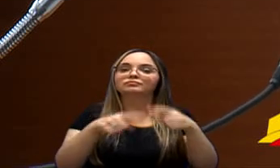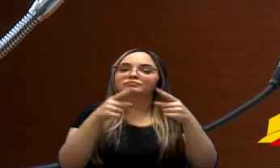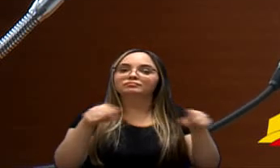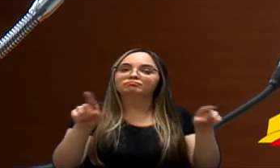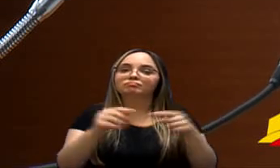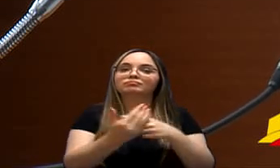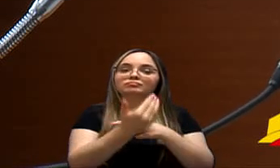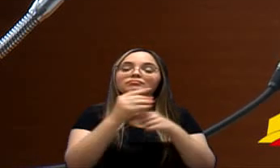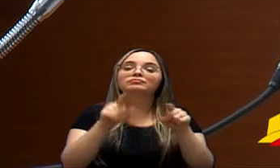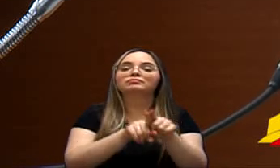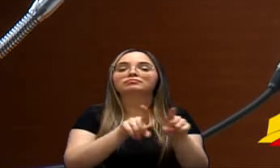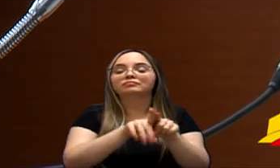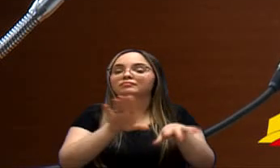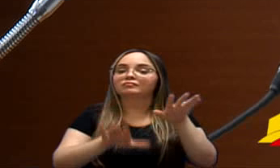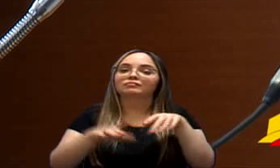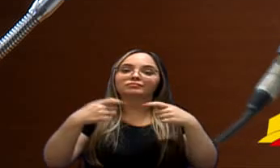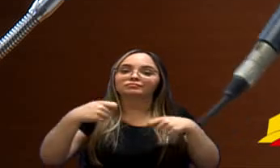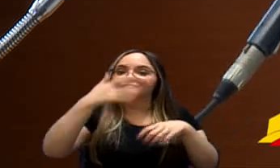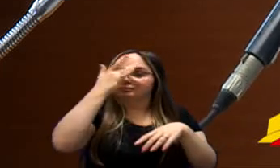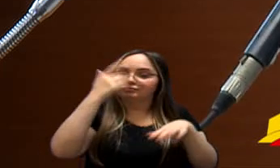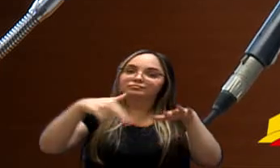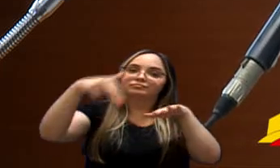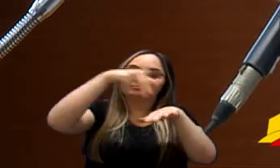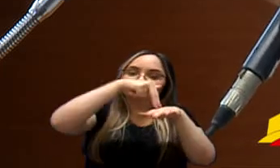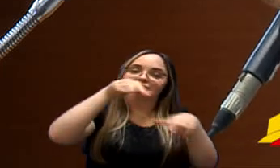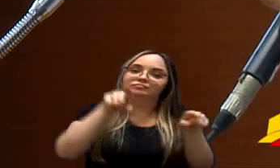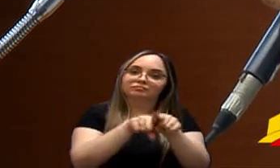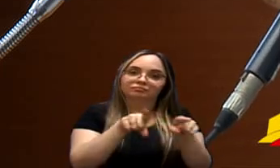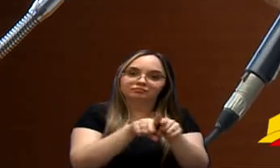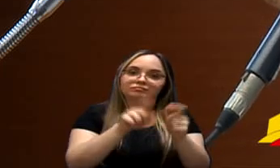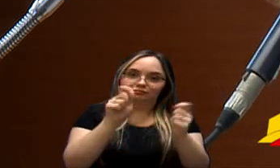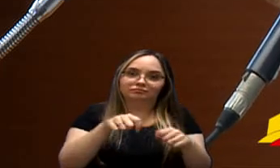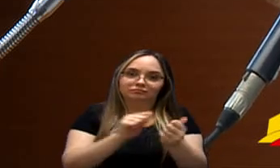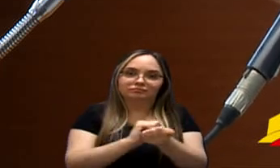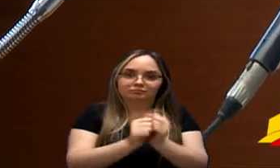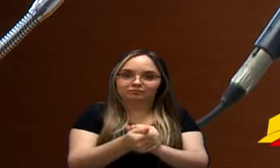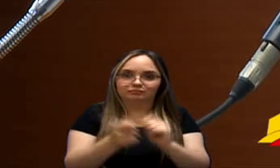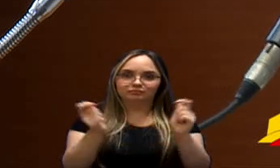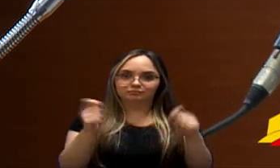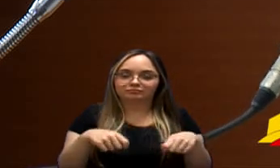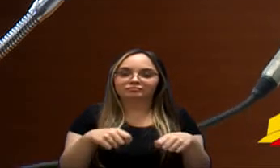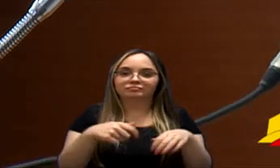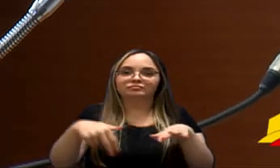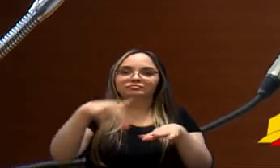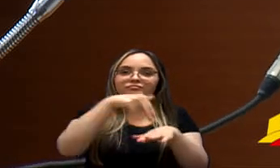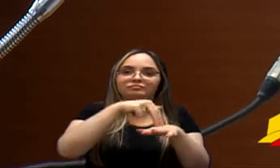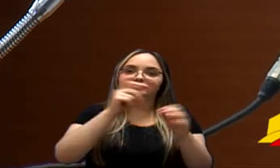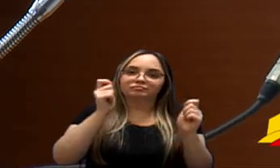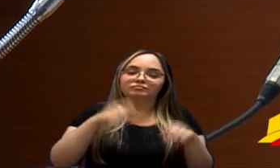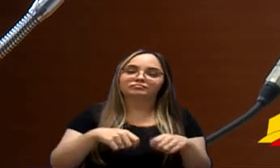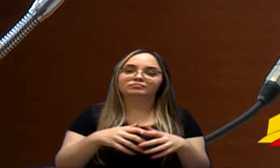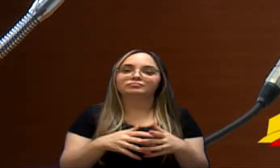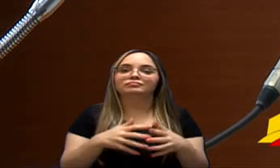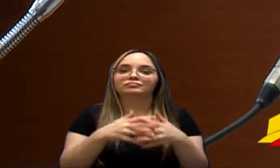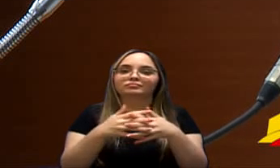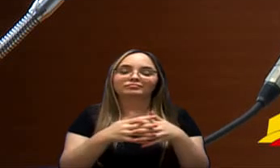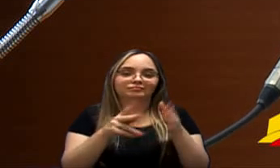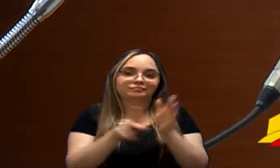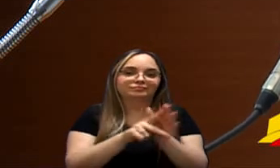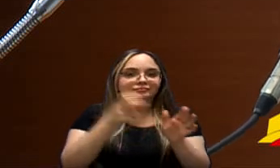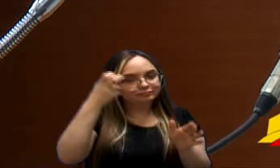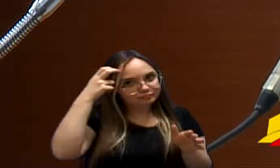de palco. No momento, ele, se não me falha a memória, ele era adaptado, não era, Yara? Era um palco, era um caminhão de cultura,